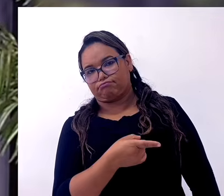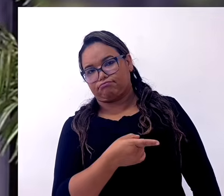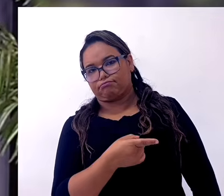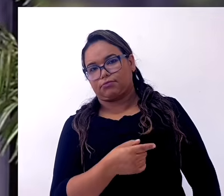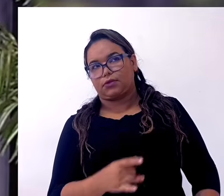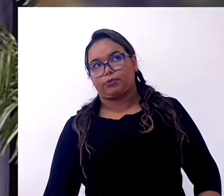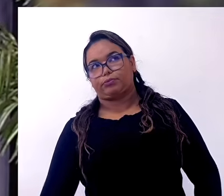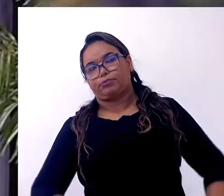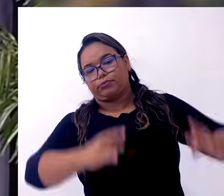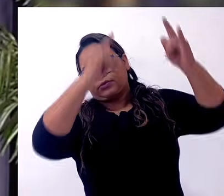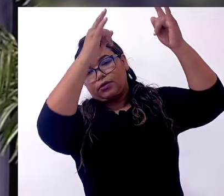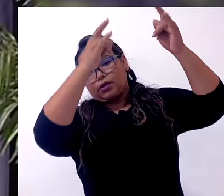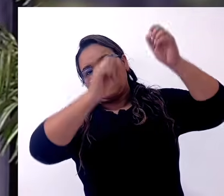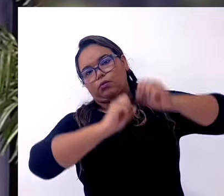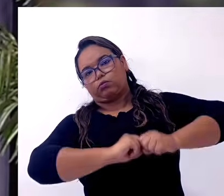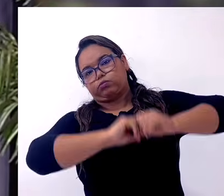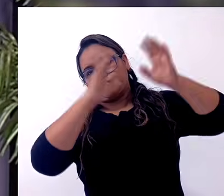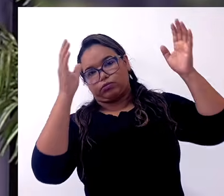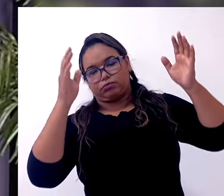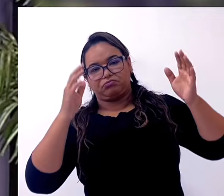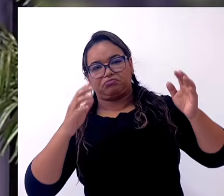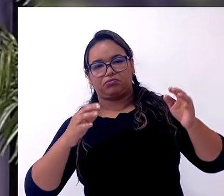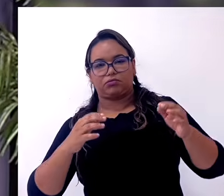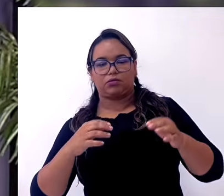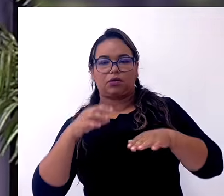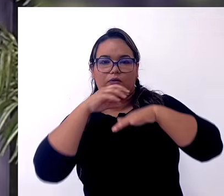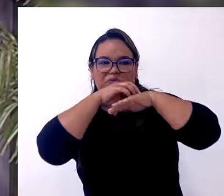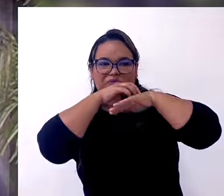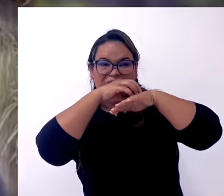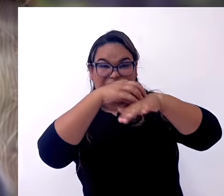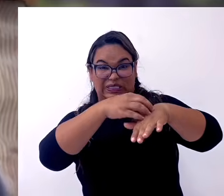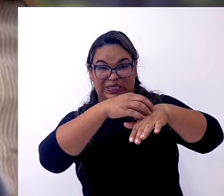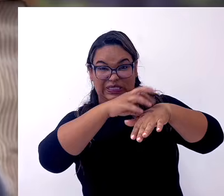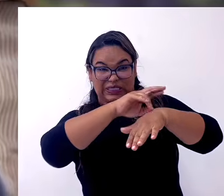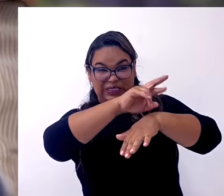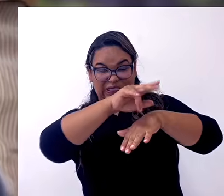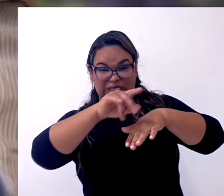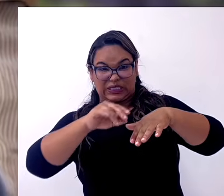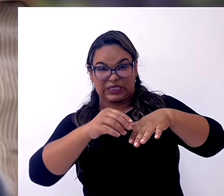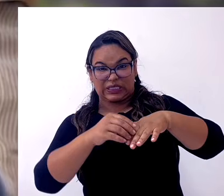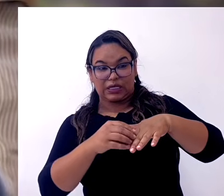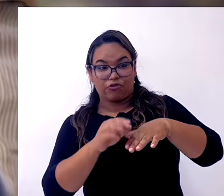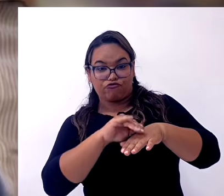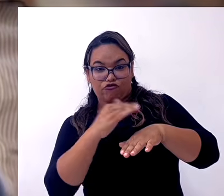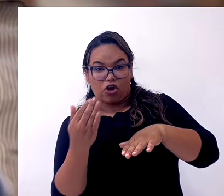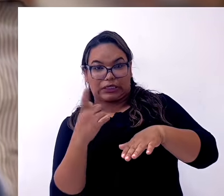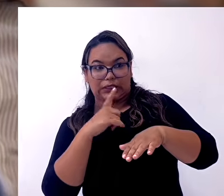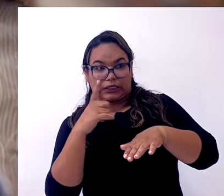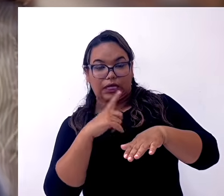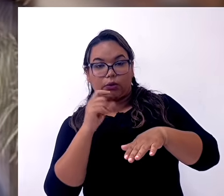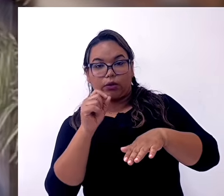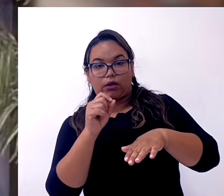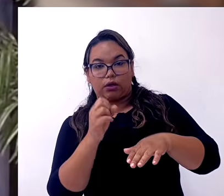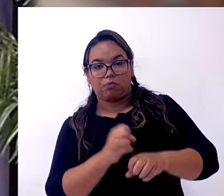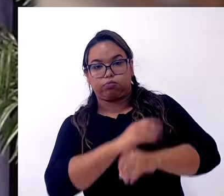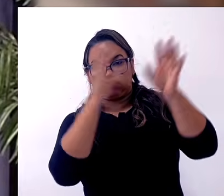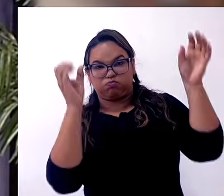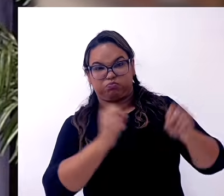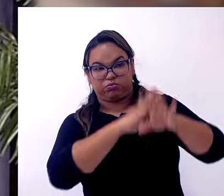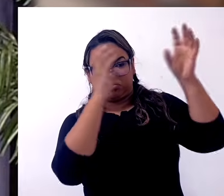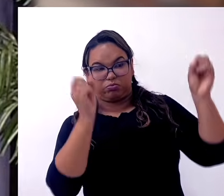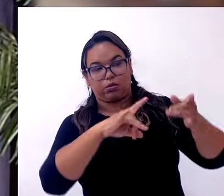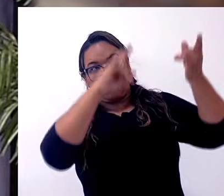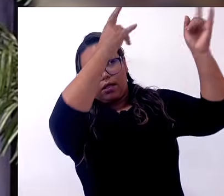deve haver algumas partes do caminhão que sobraram. O que eu quero dizer é que uma explosão não destrói todas as peças de um caminhão. Elas podem